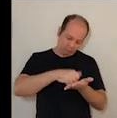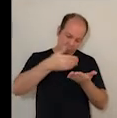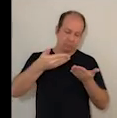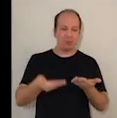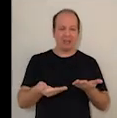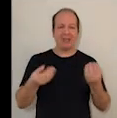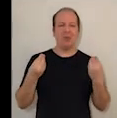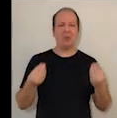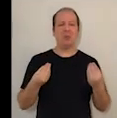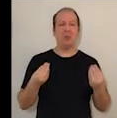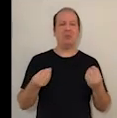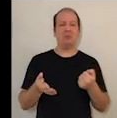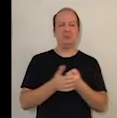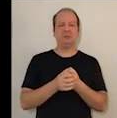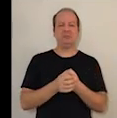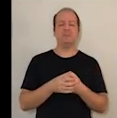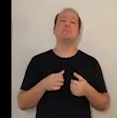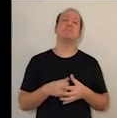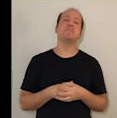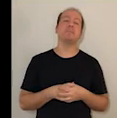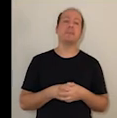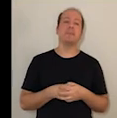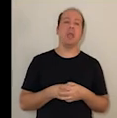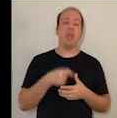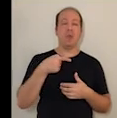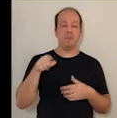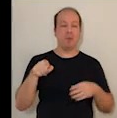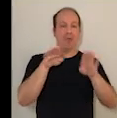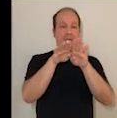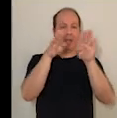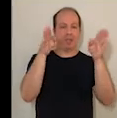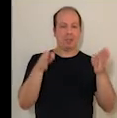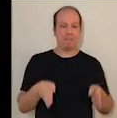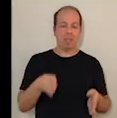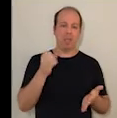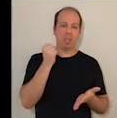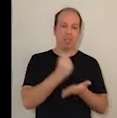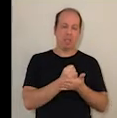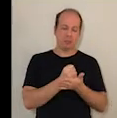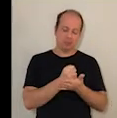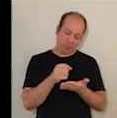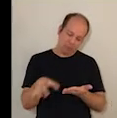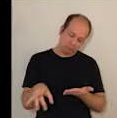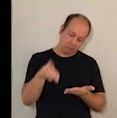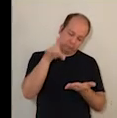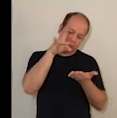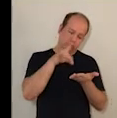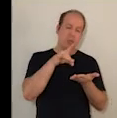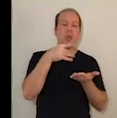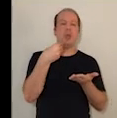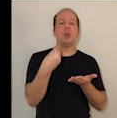testamento. Meu Deus, onde é que eu vou me esconder? Voltori vai até a mesa, pega o testamento com